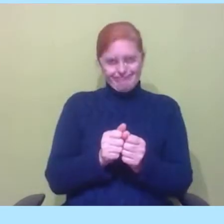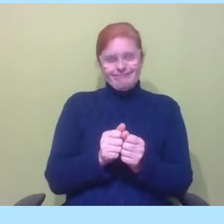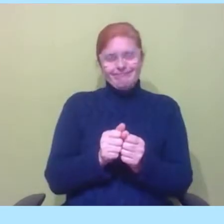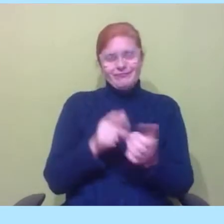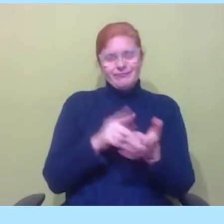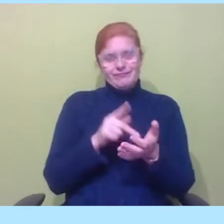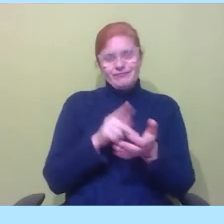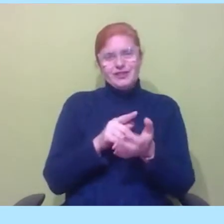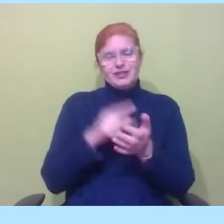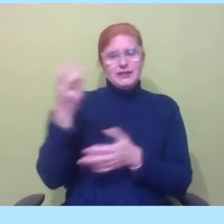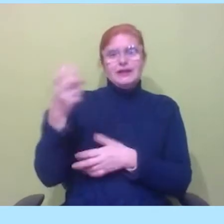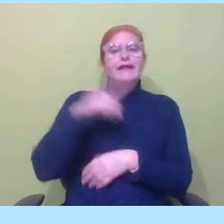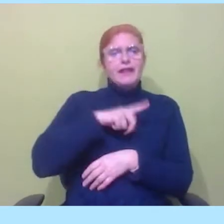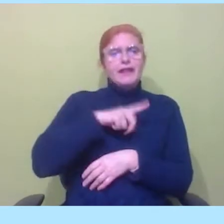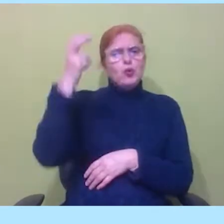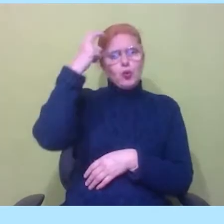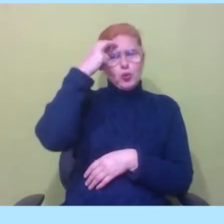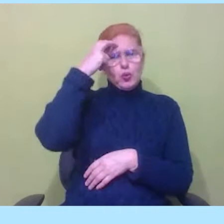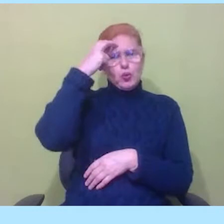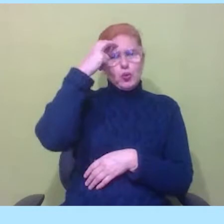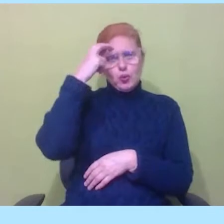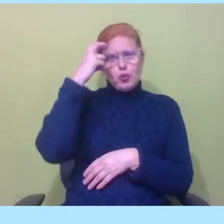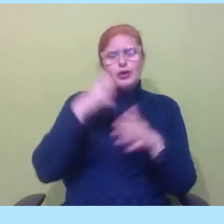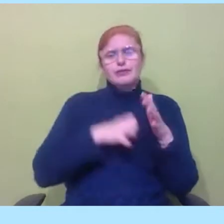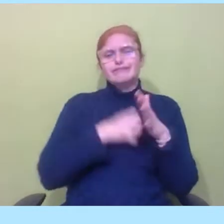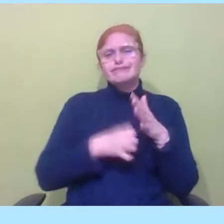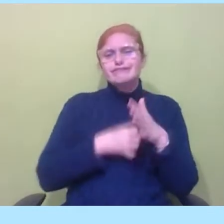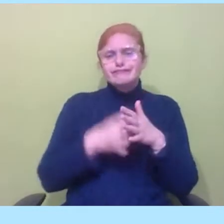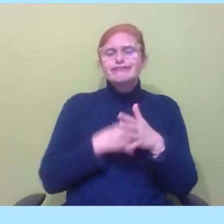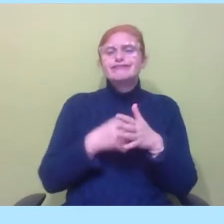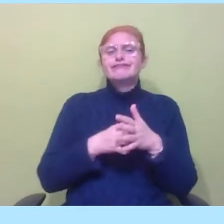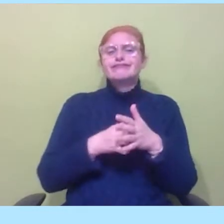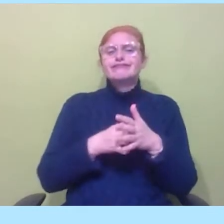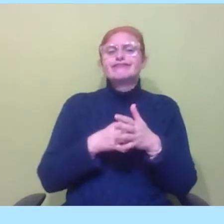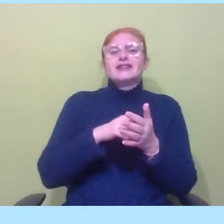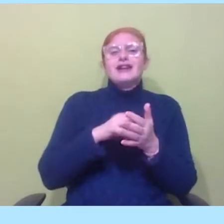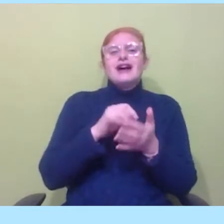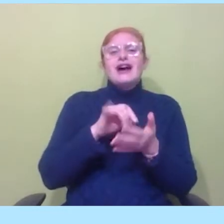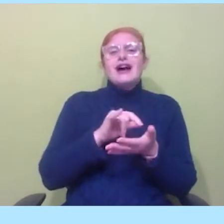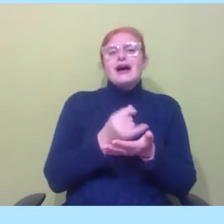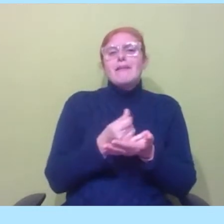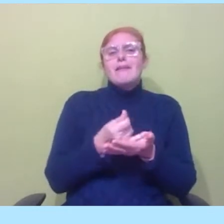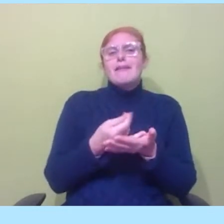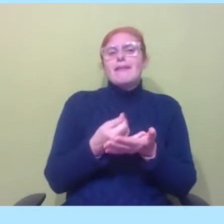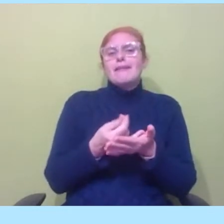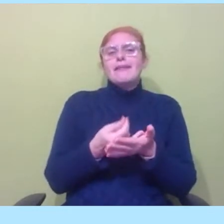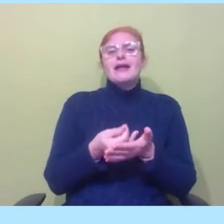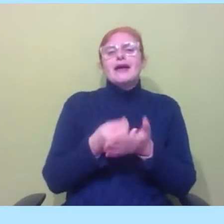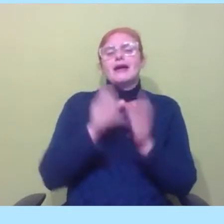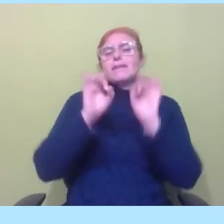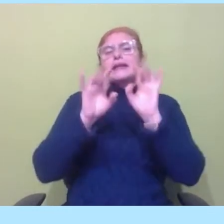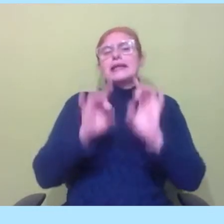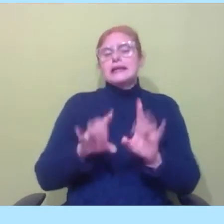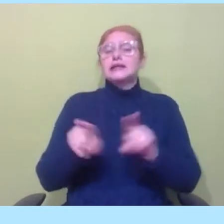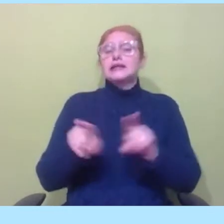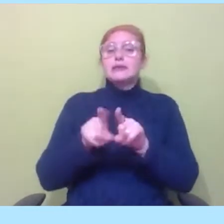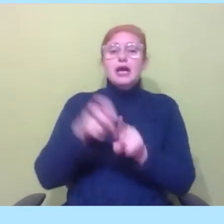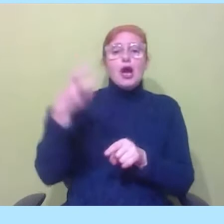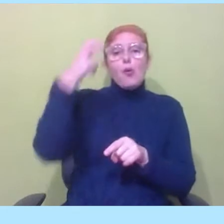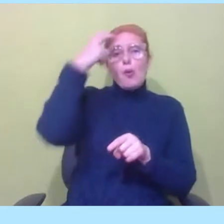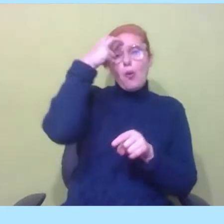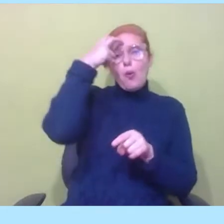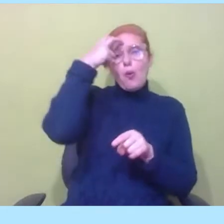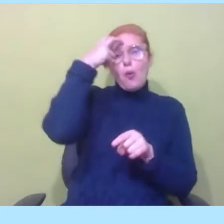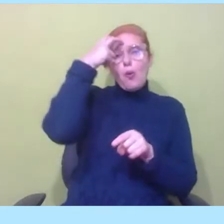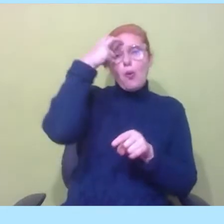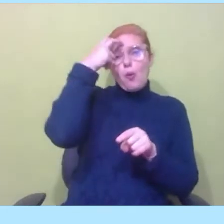cultura corporativa, essa cultura capitalista do especialista, e nem nessa cultura também de ser extremamente